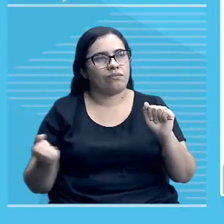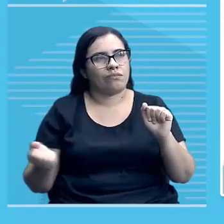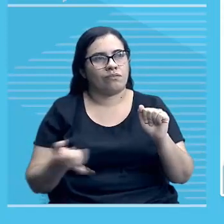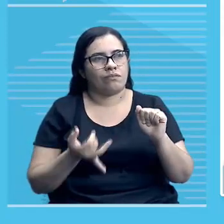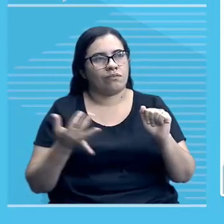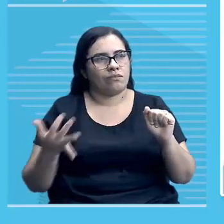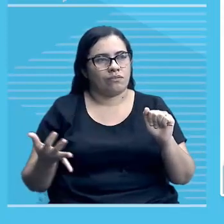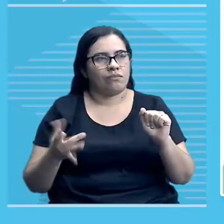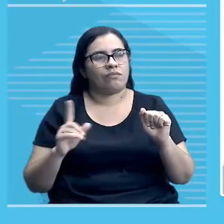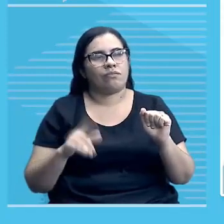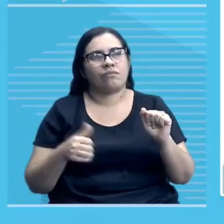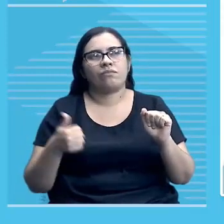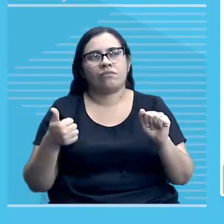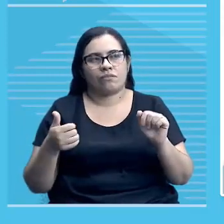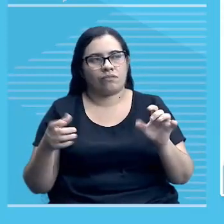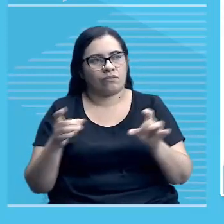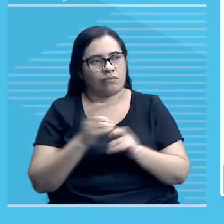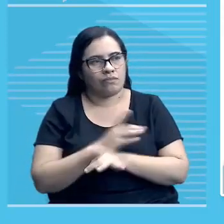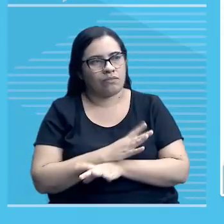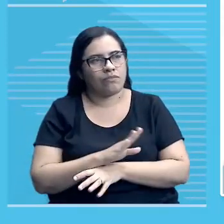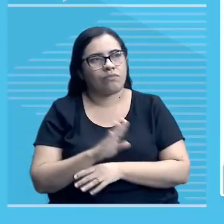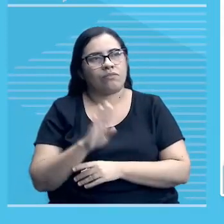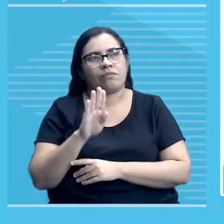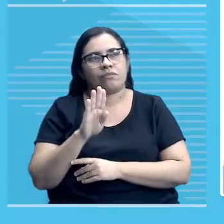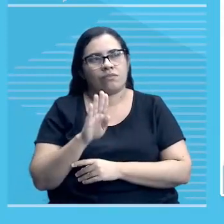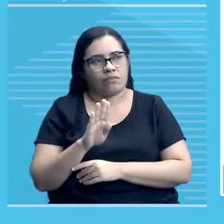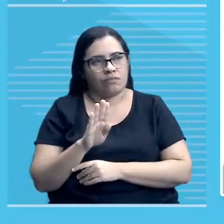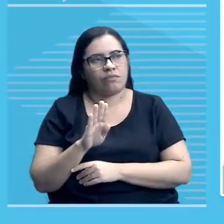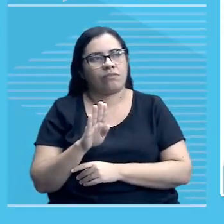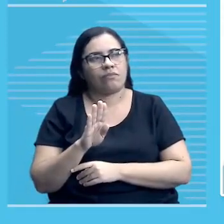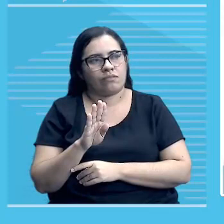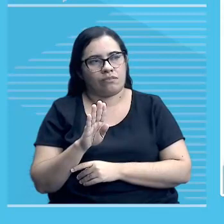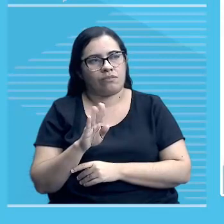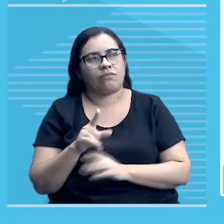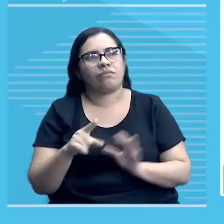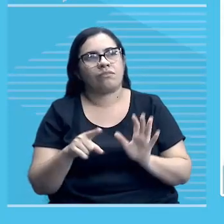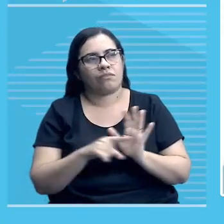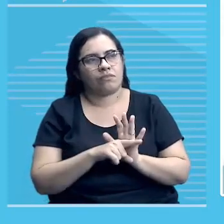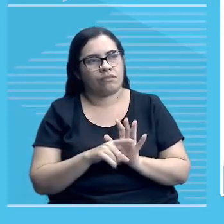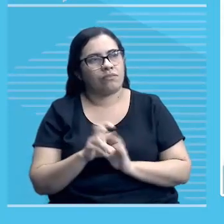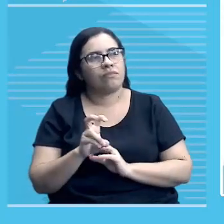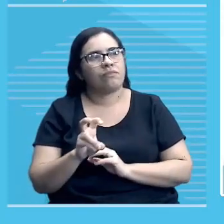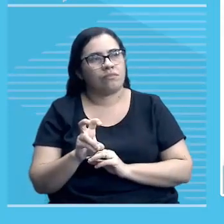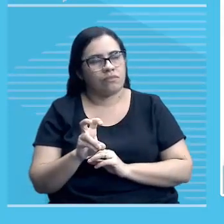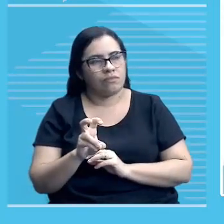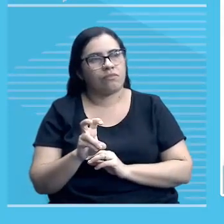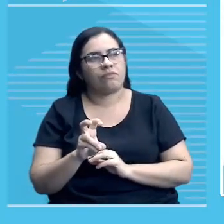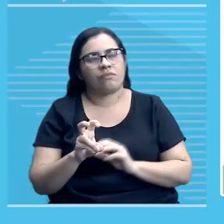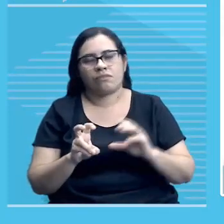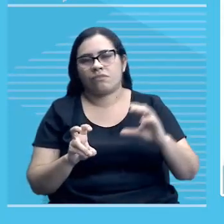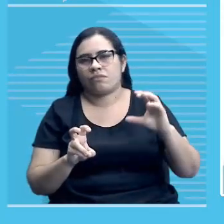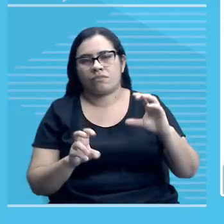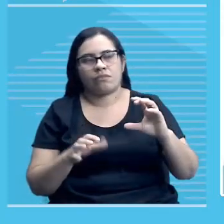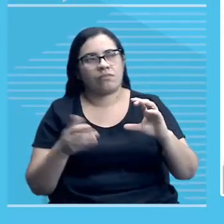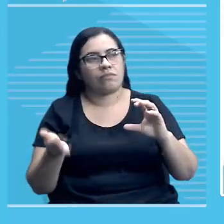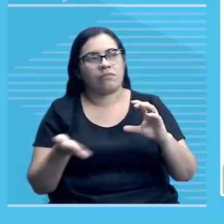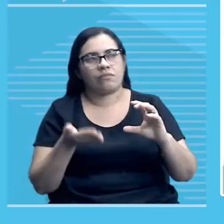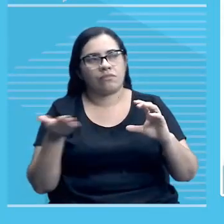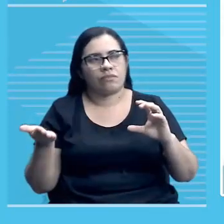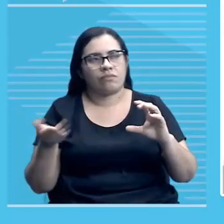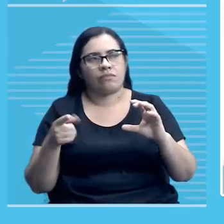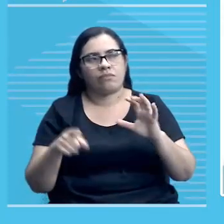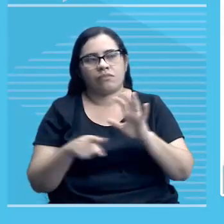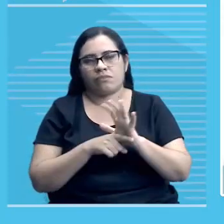é igual a 1, o B é igual a menos 5, o C é igual